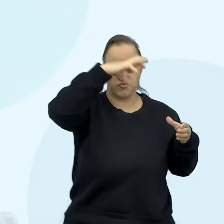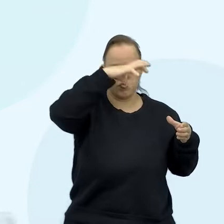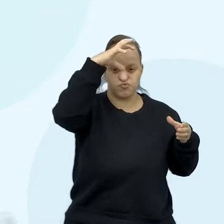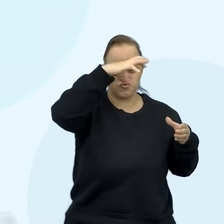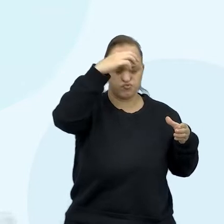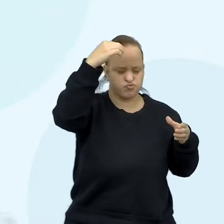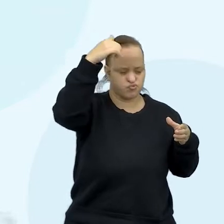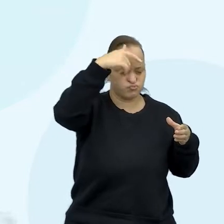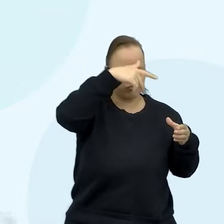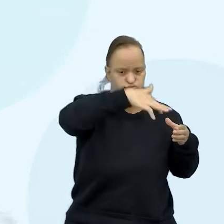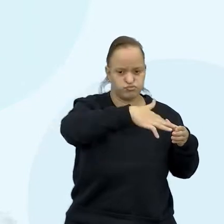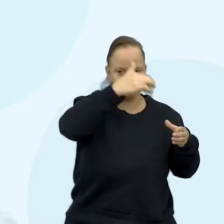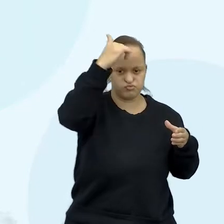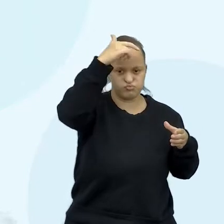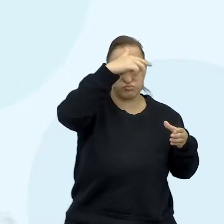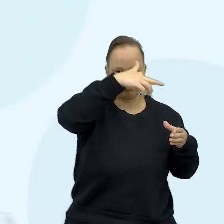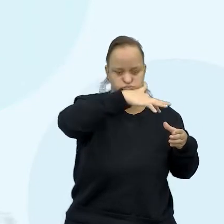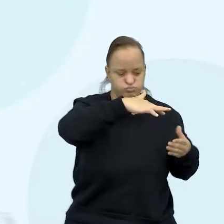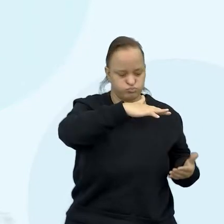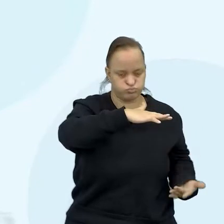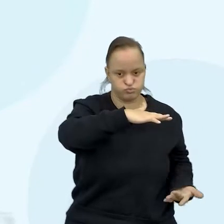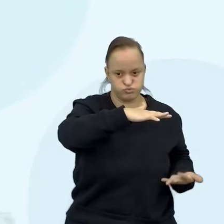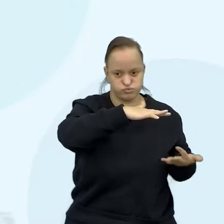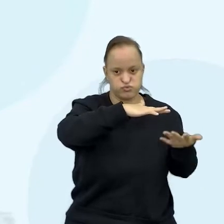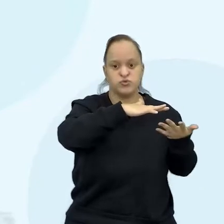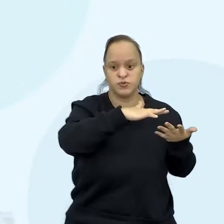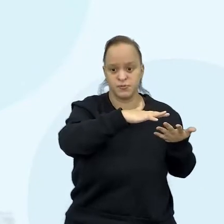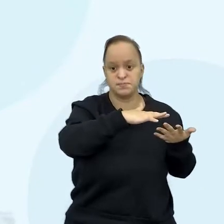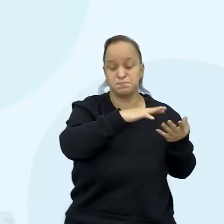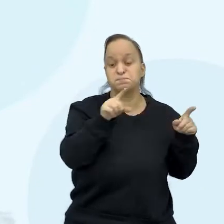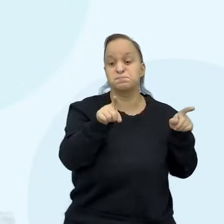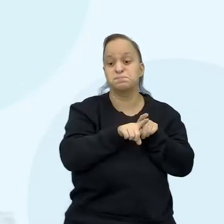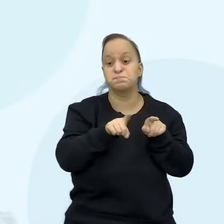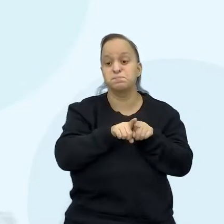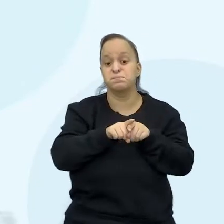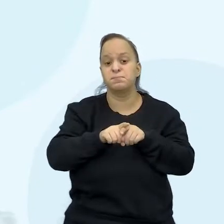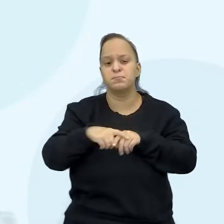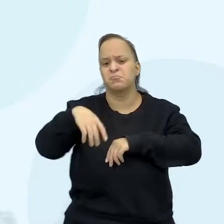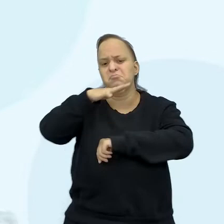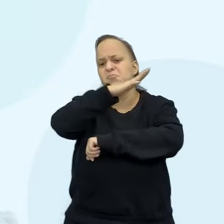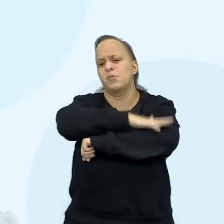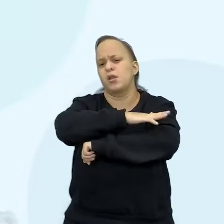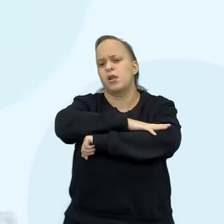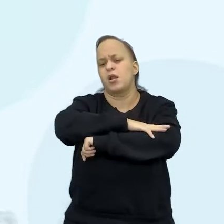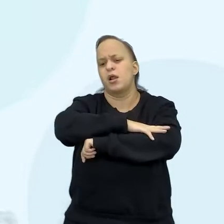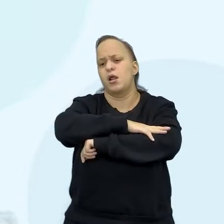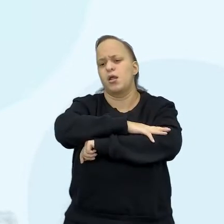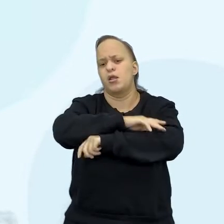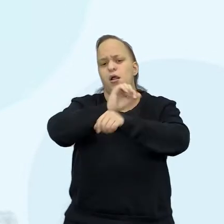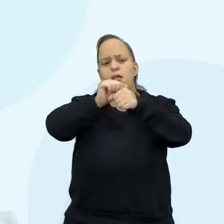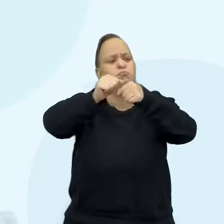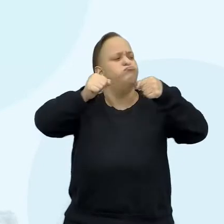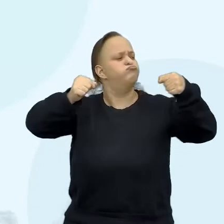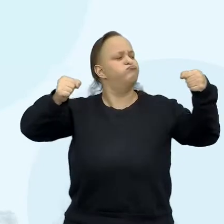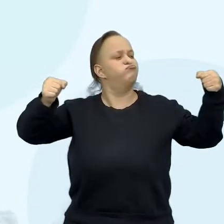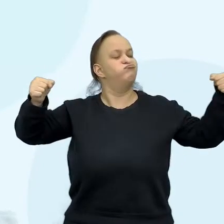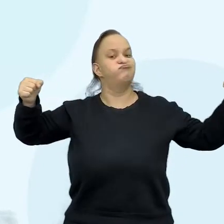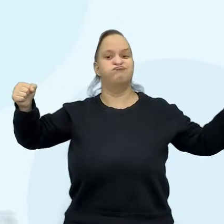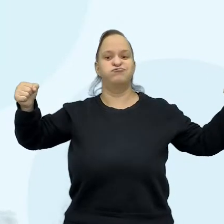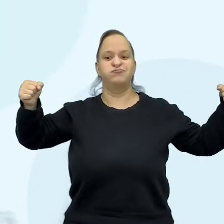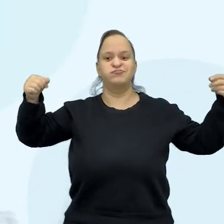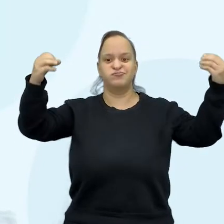sustentável. Essa construção também terá janelas amplas para iluminação natural e será feito